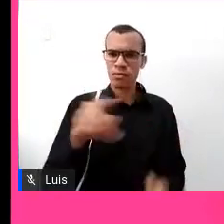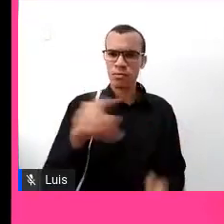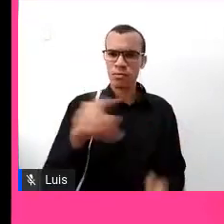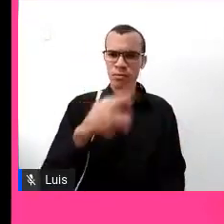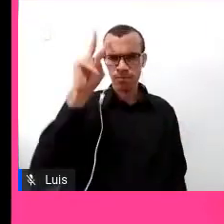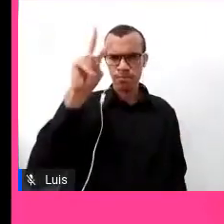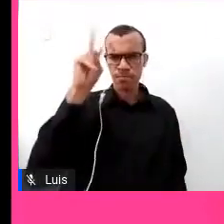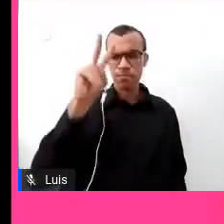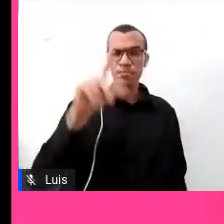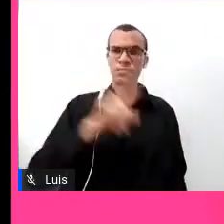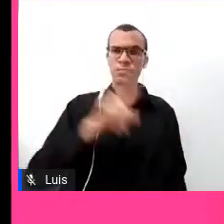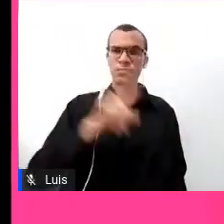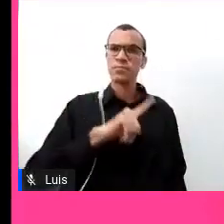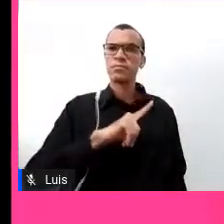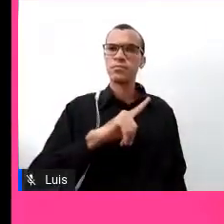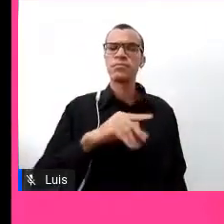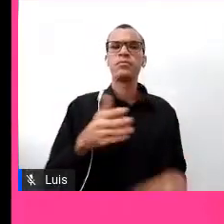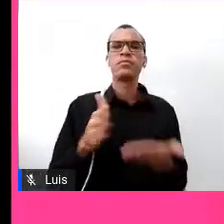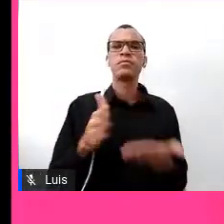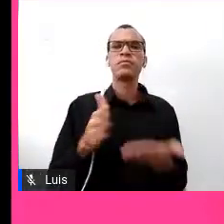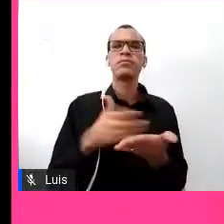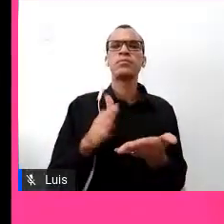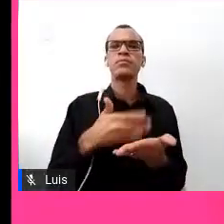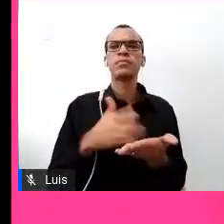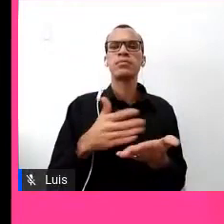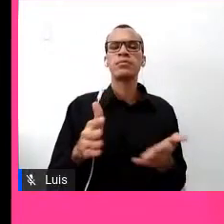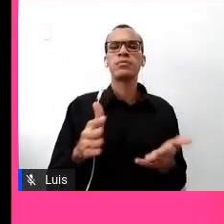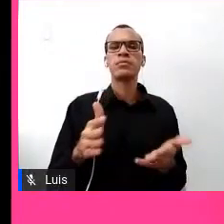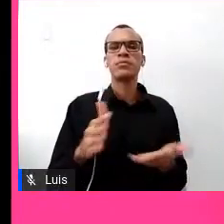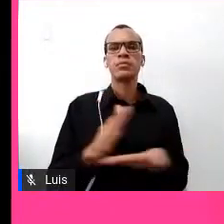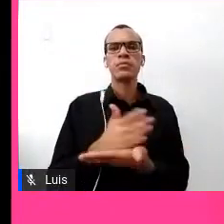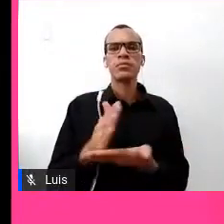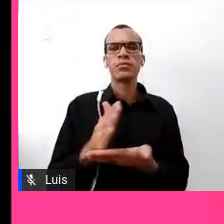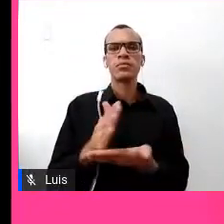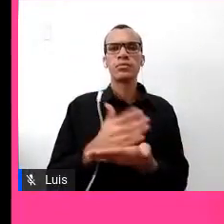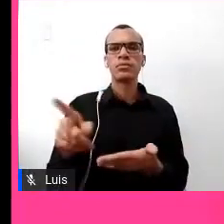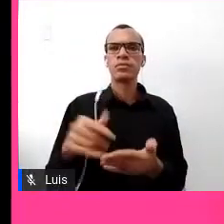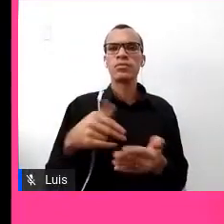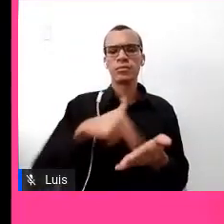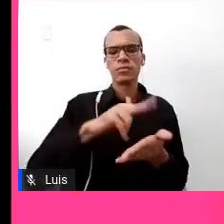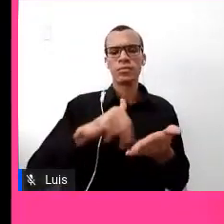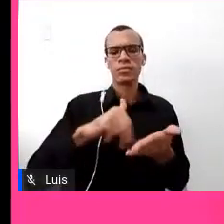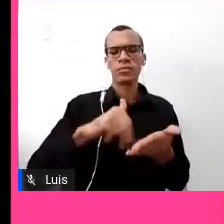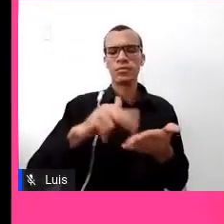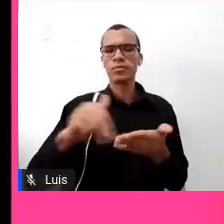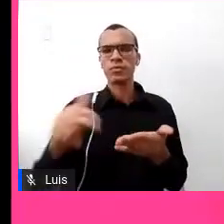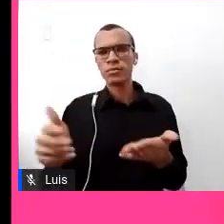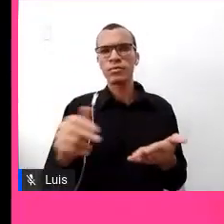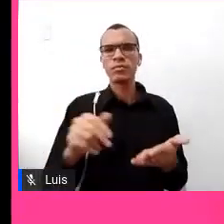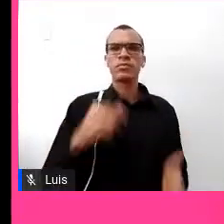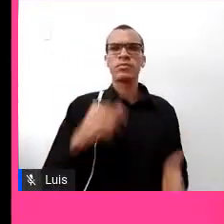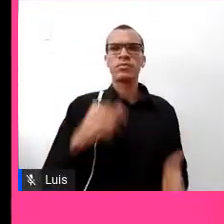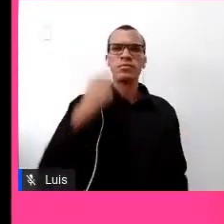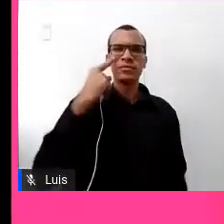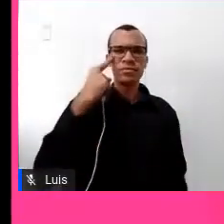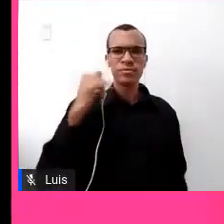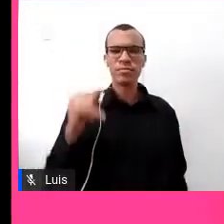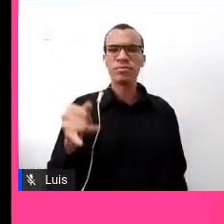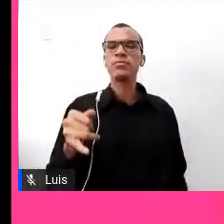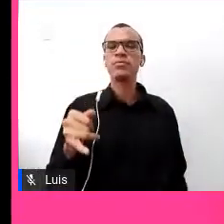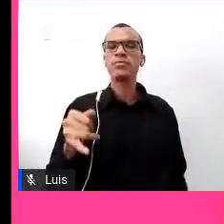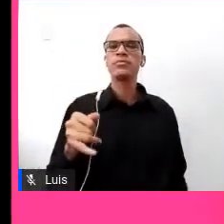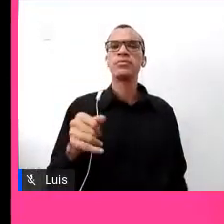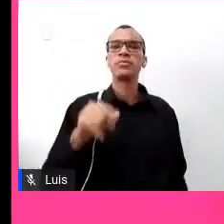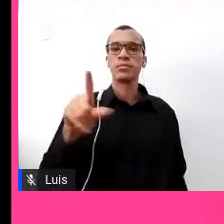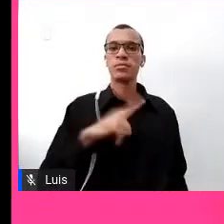algumas revistas que vendem de anime, de alguns personagens, que às vezes vem com uma folha para